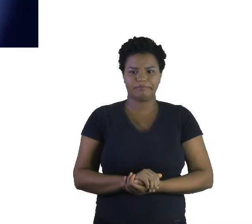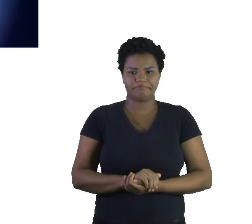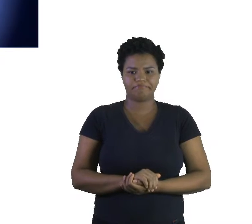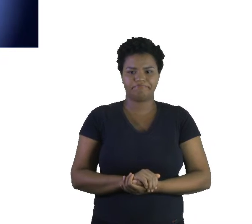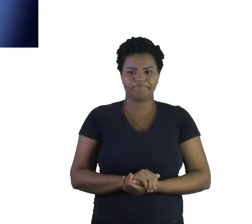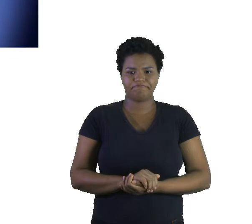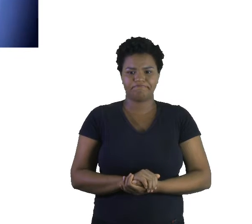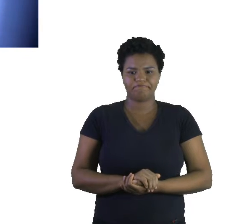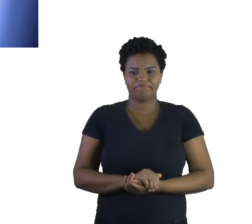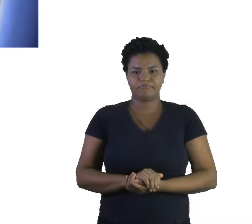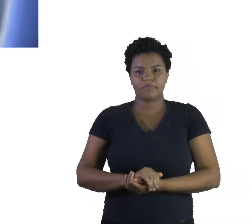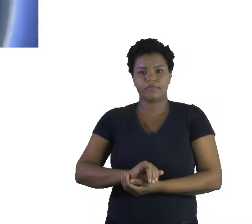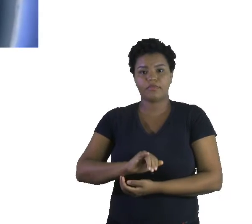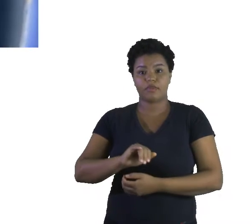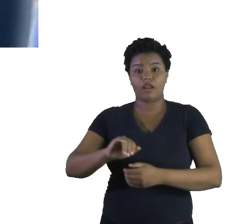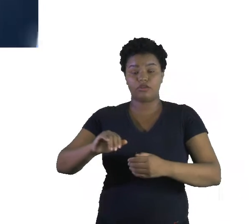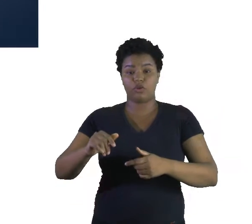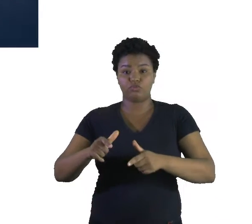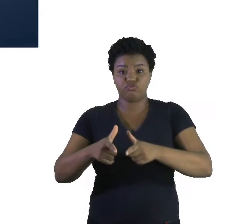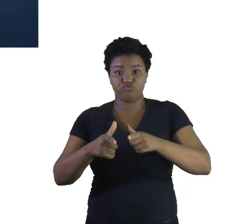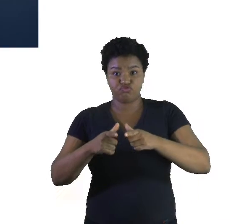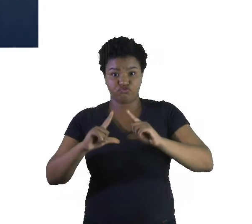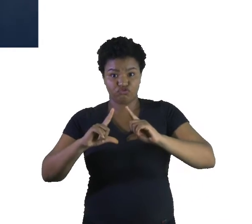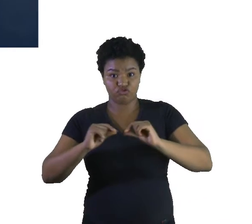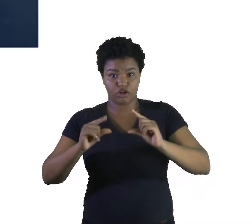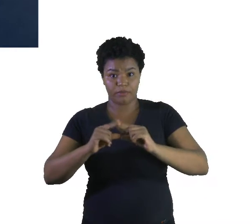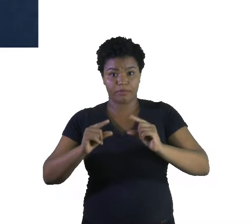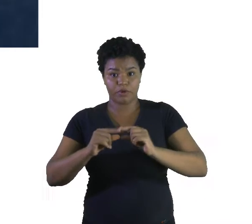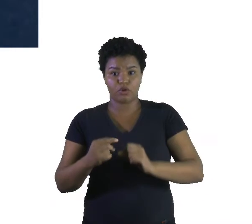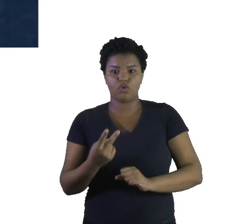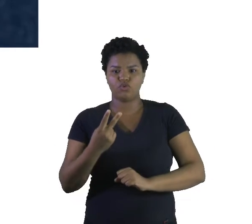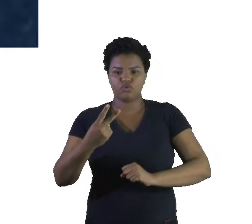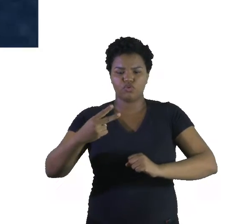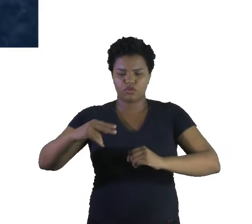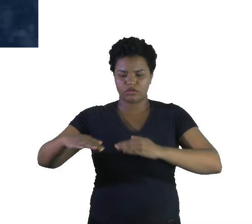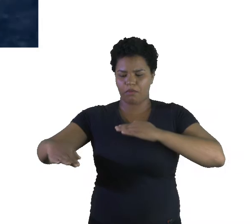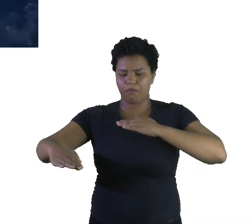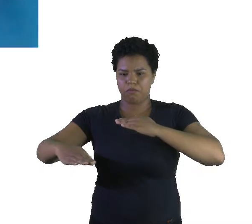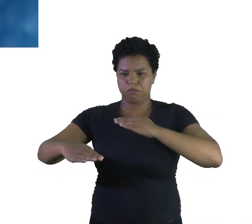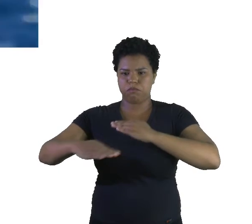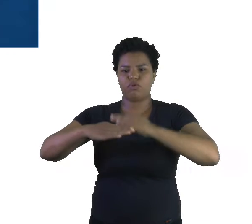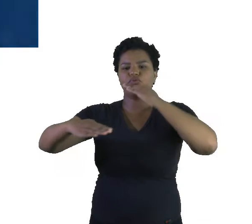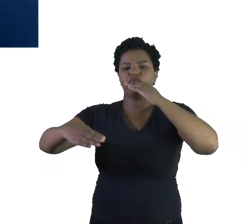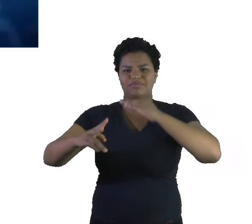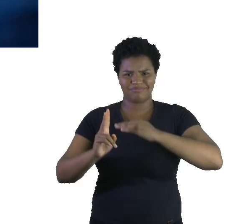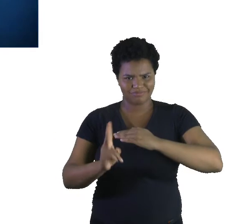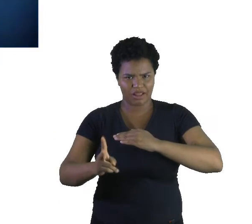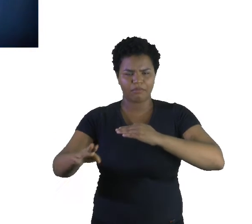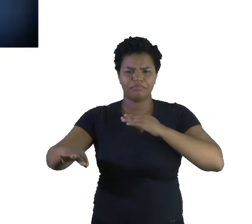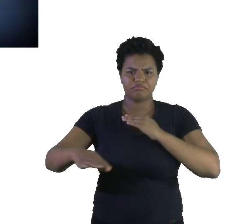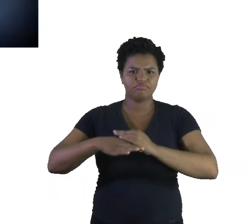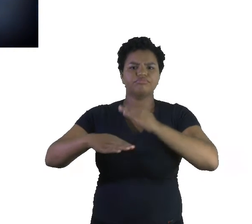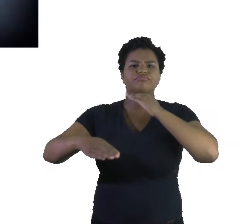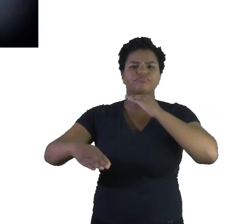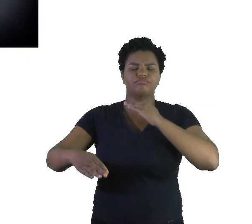Na costa do Japão, 2 placas tectônicas também se chocam com frequência.